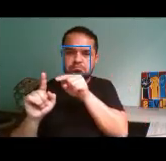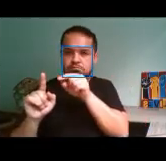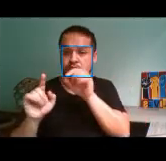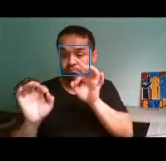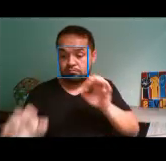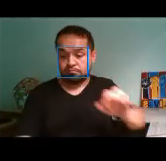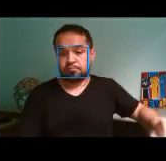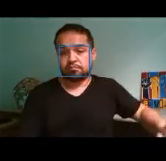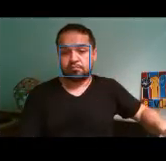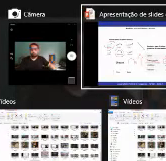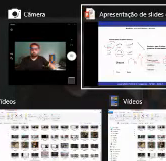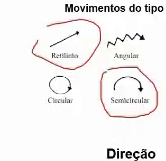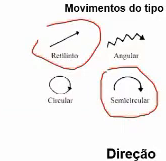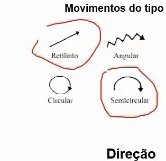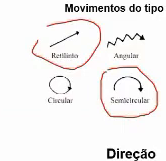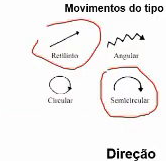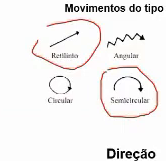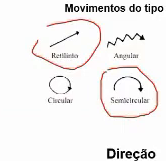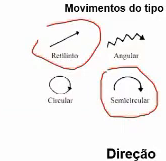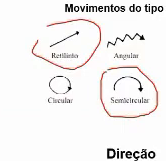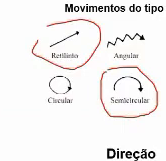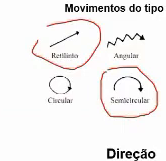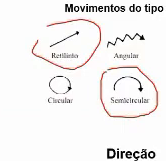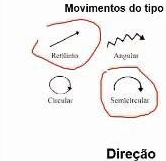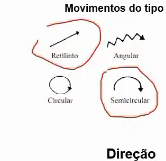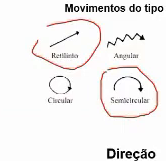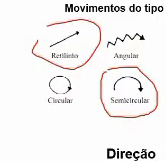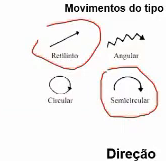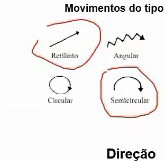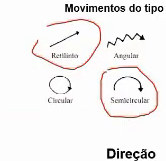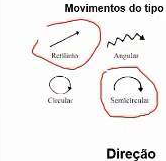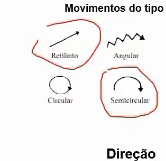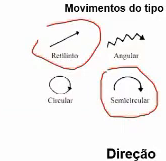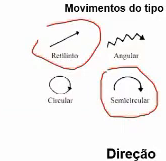Qual o movimento que acontece aí?